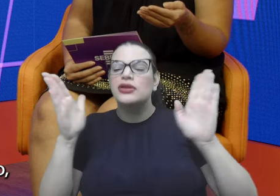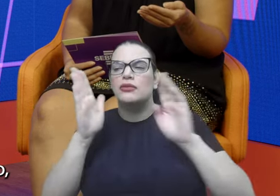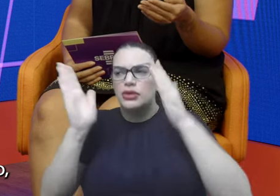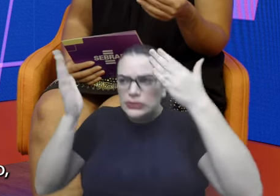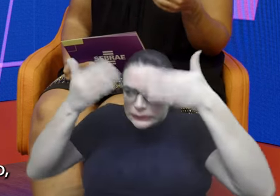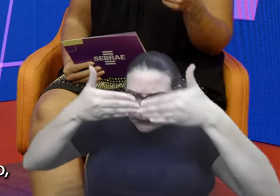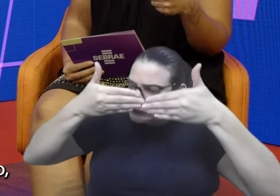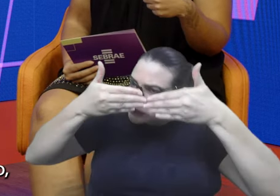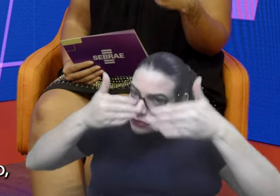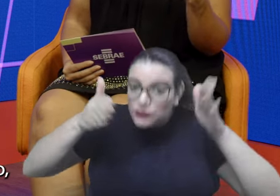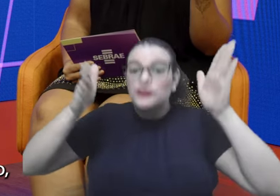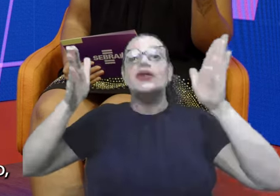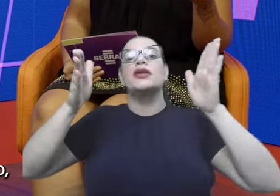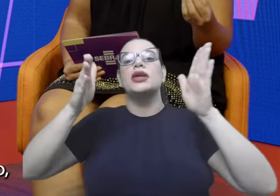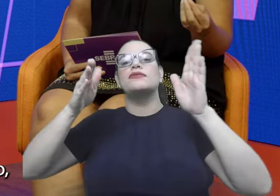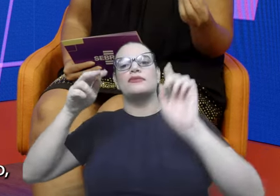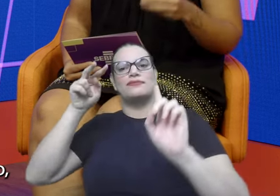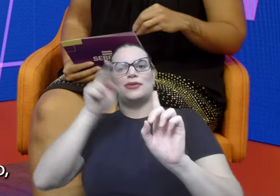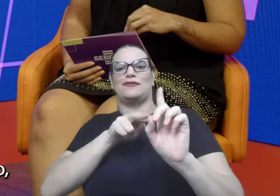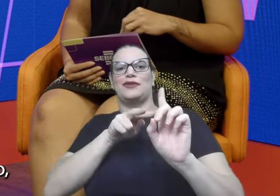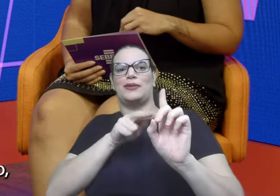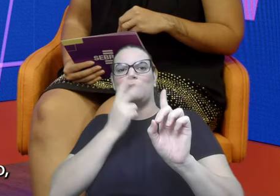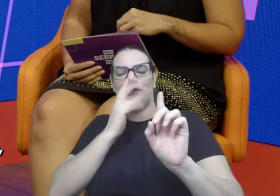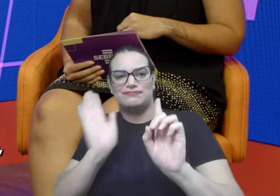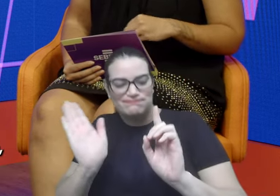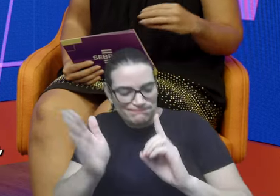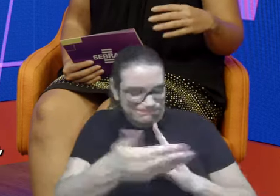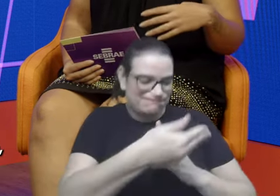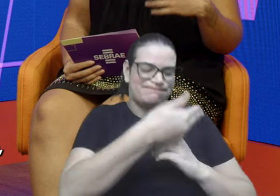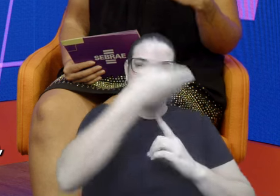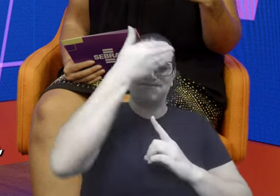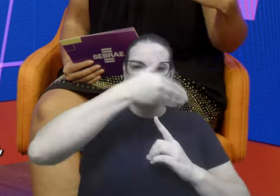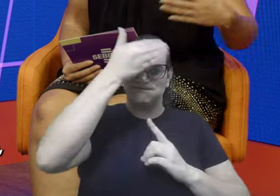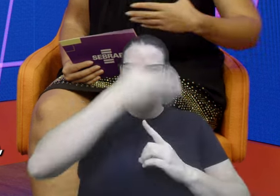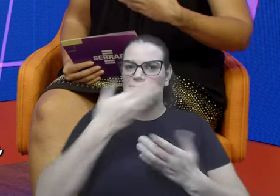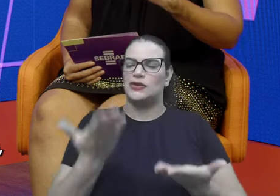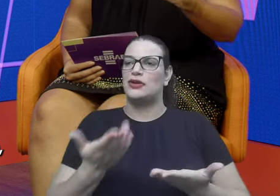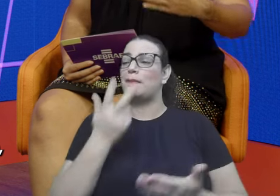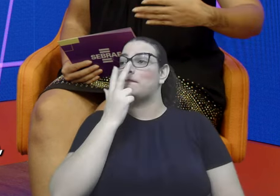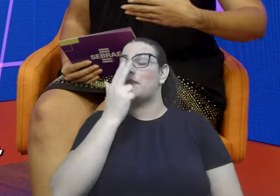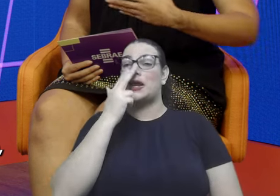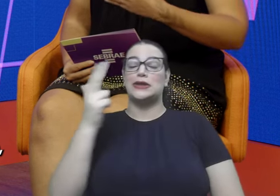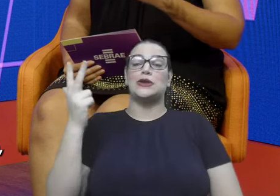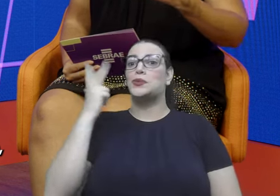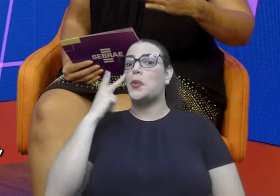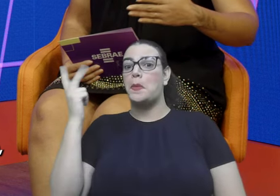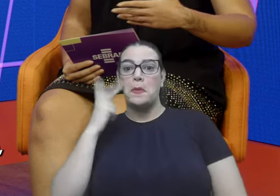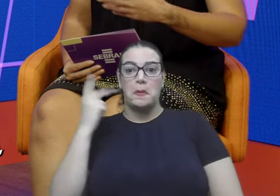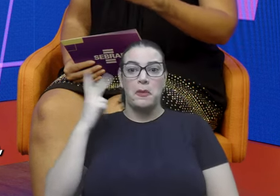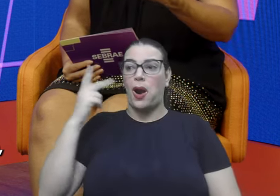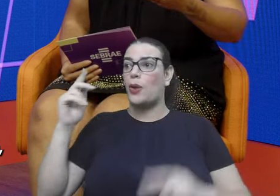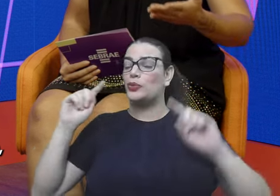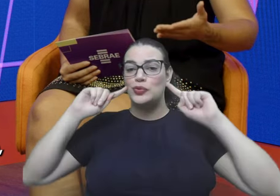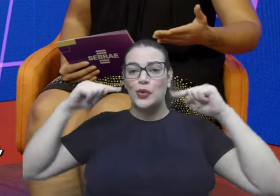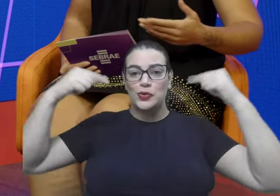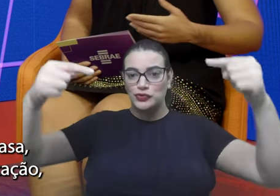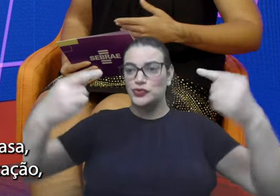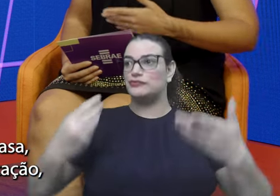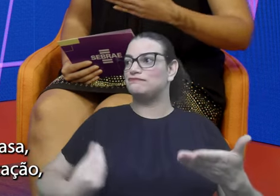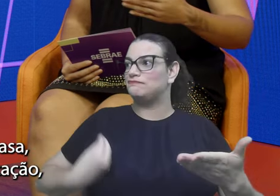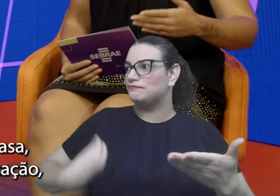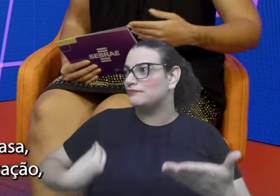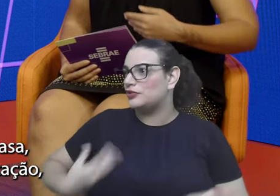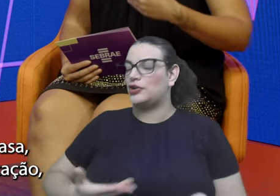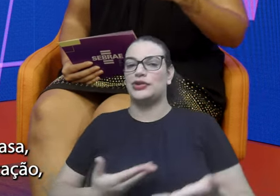esse trabalho que de fato é invisibilizado porque é tão ali do nosso do nosso dia a dia né